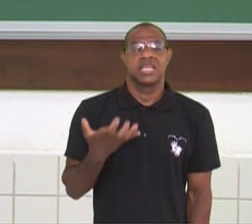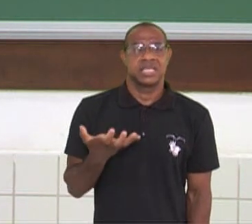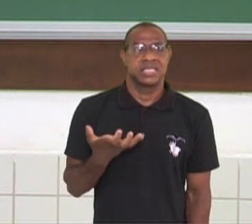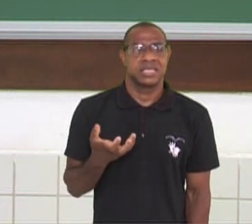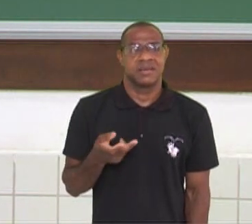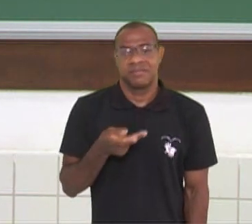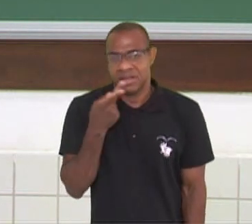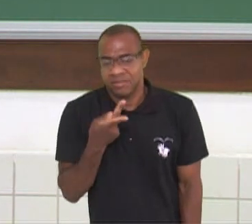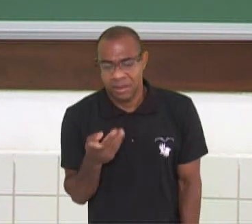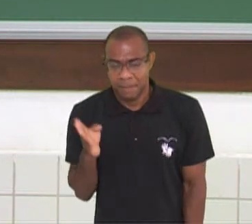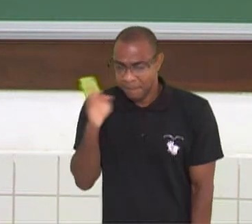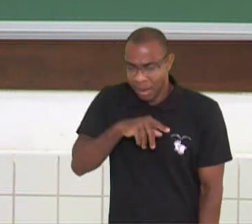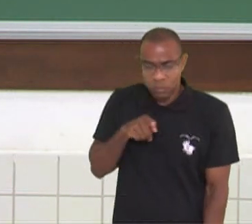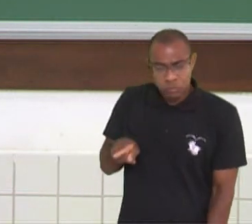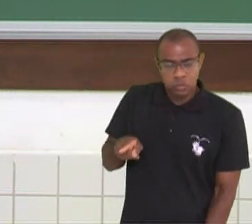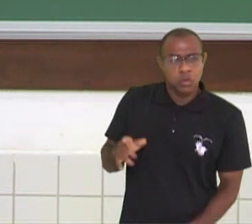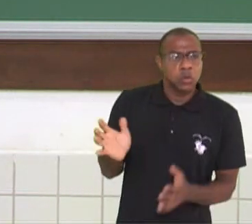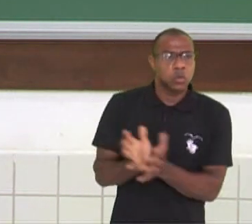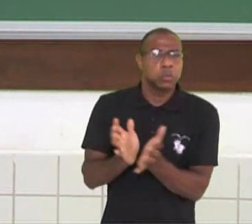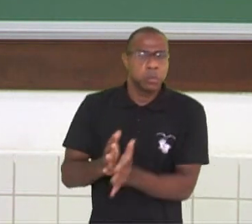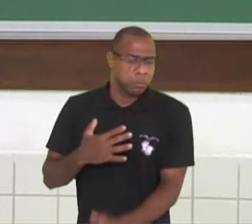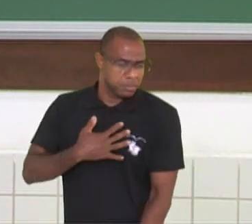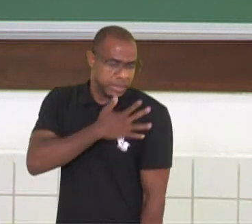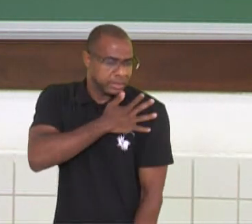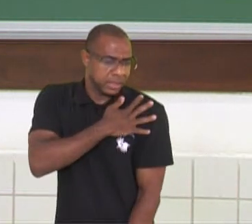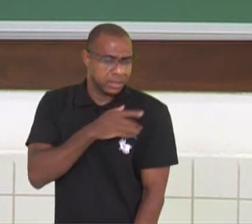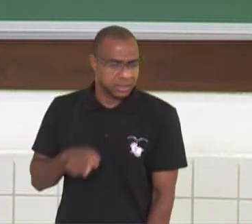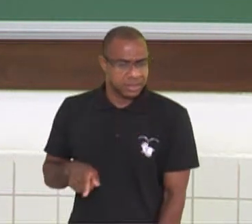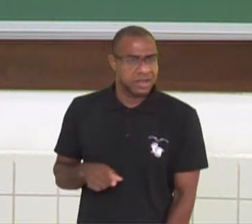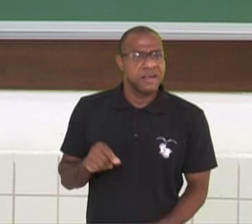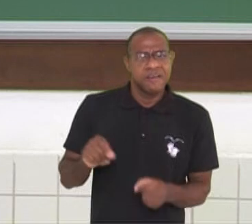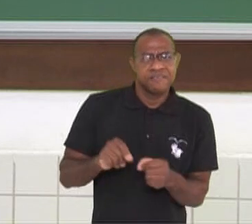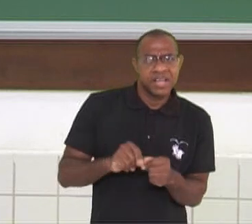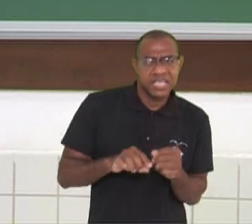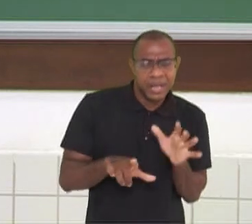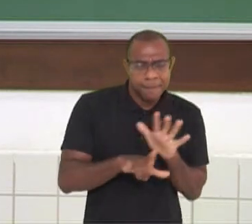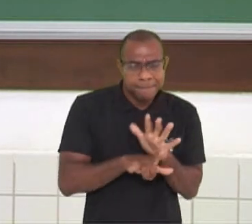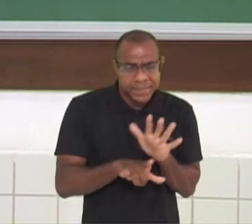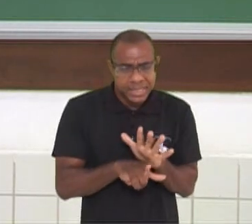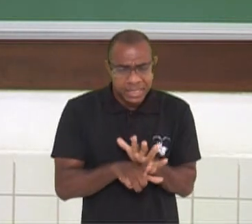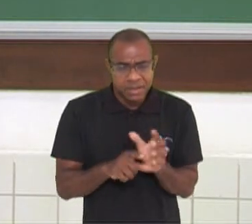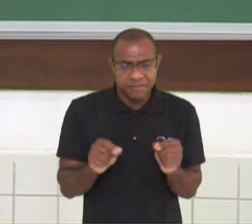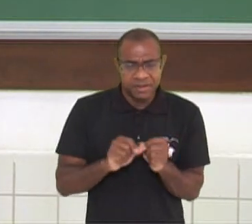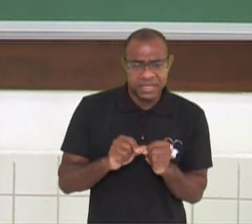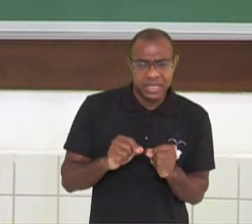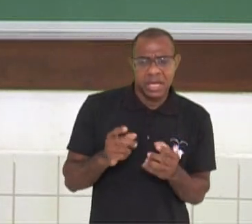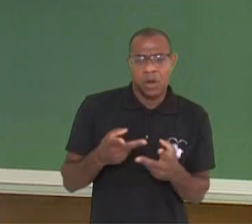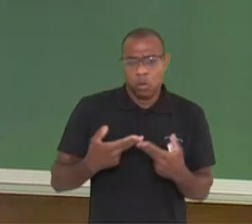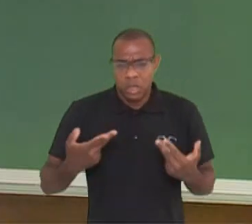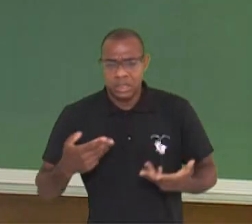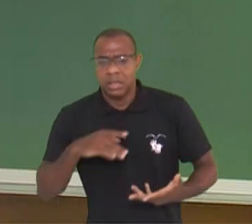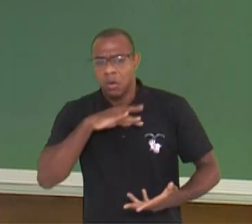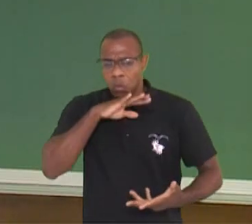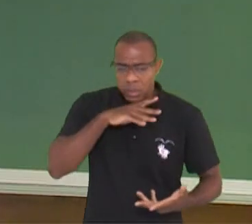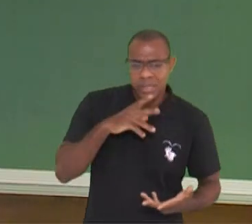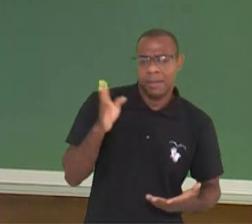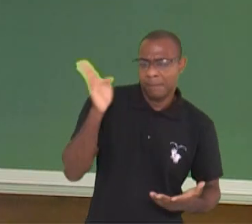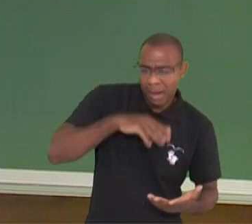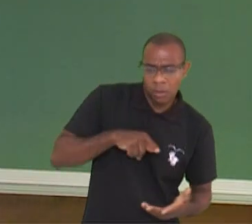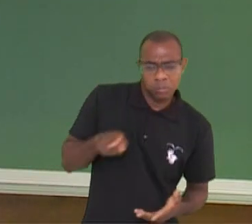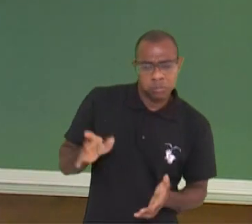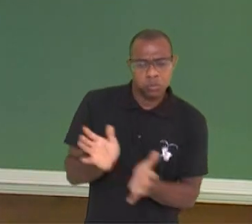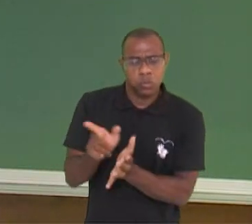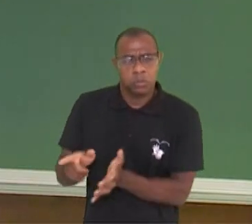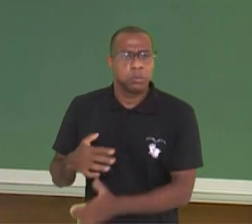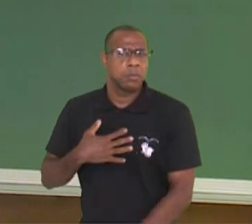prejudicarem os militares. Esses políticos, então, faziam leis e políticas que prejudicavam os militares. Os militares